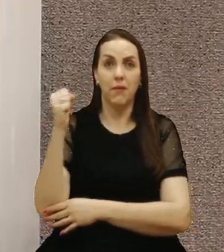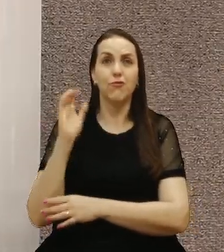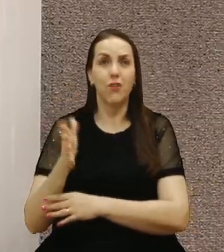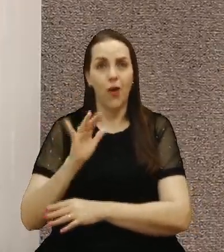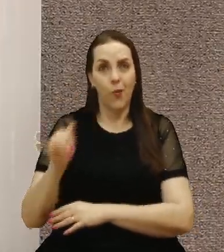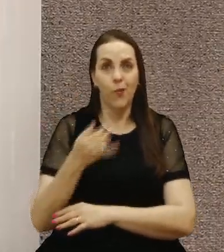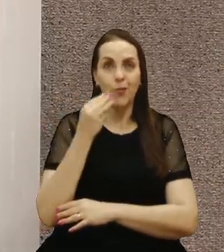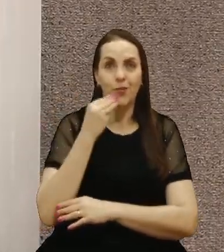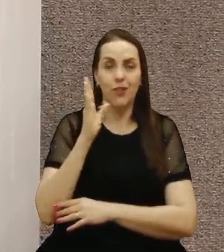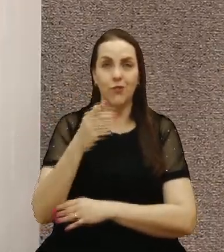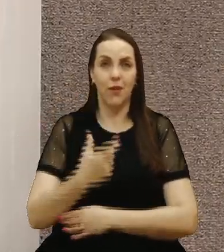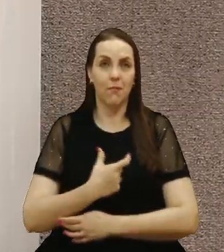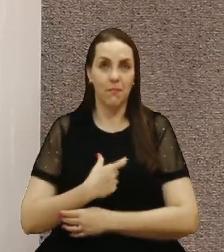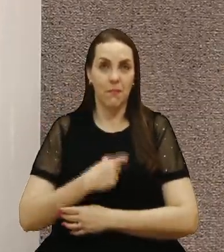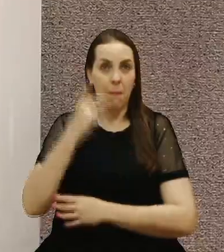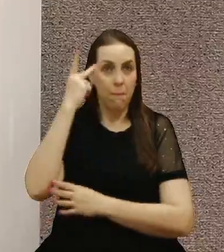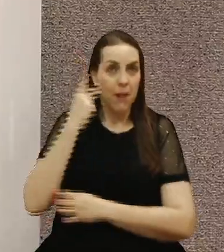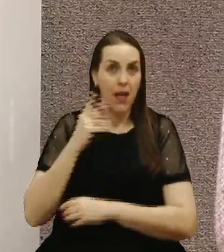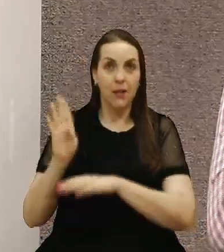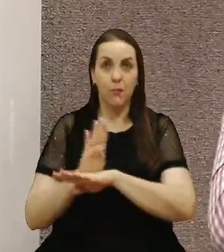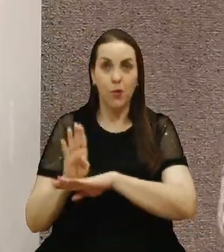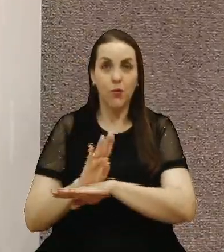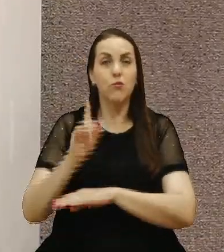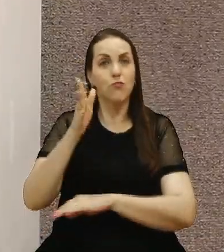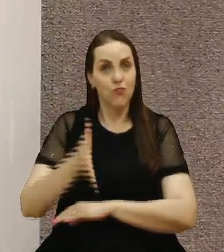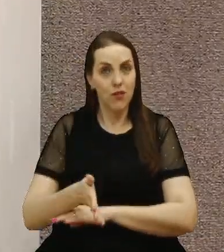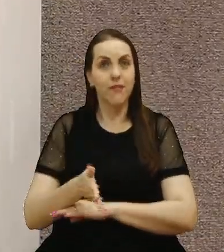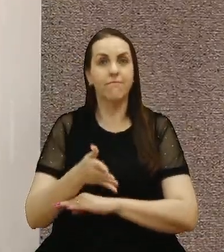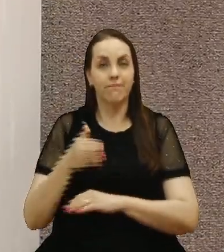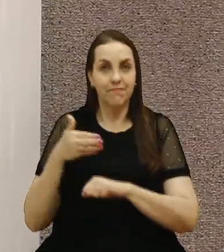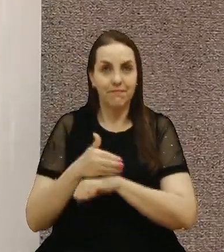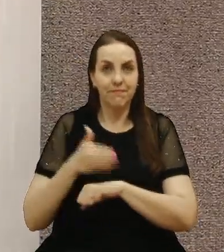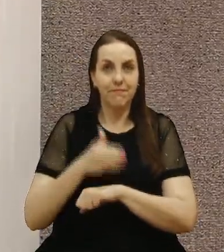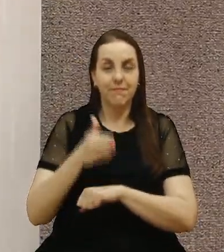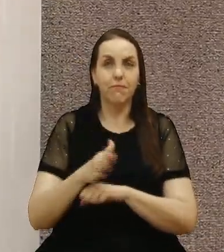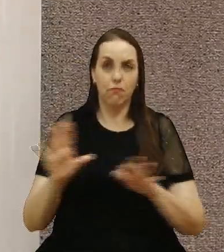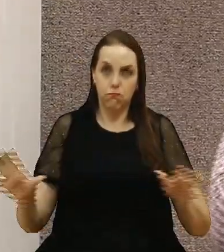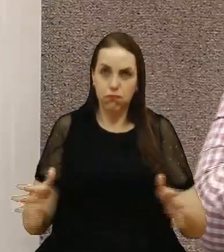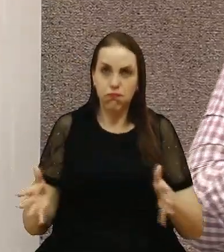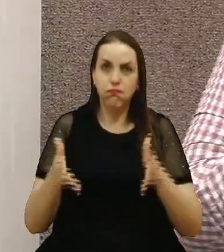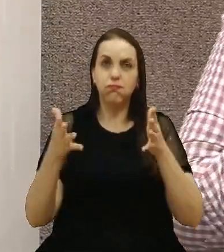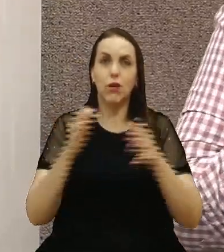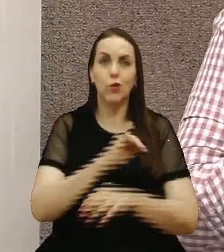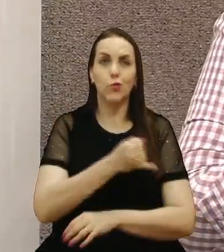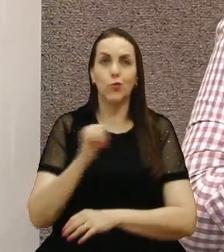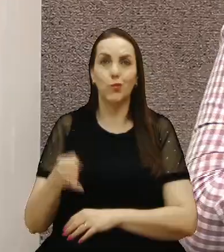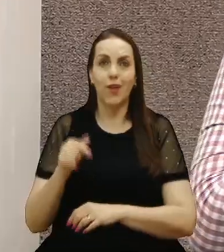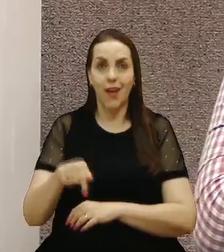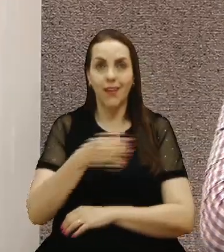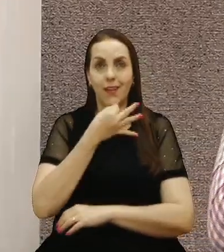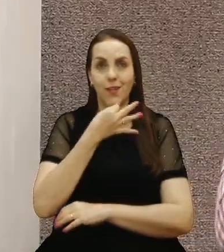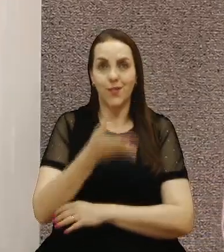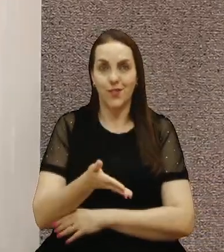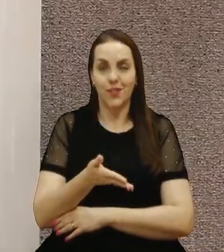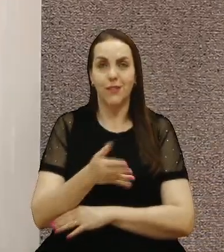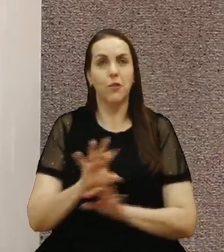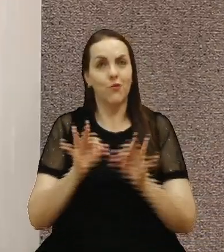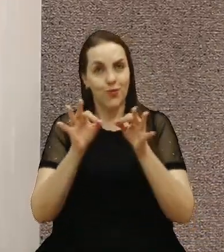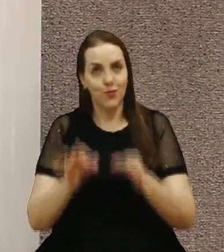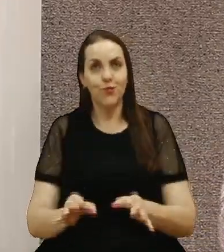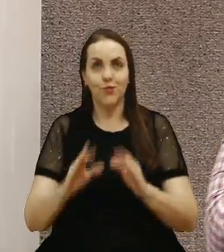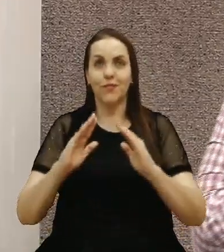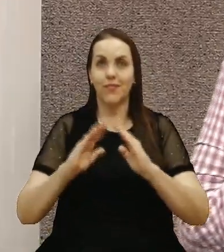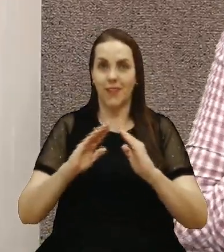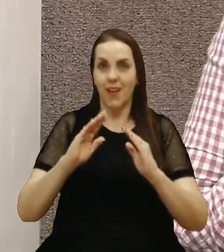também, receberam medalha de prata, medalha de bronze, vem participando e tem fomentado o esporte aqui na nossa cidade. Então, é nada mais justo que essa casa